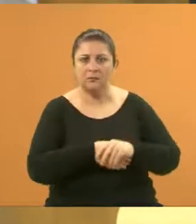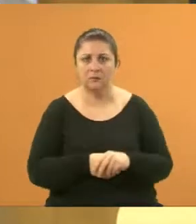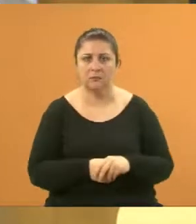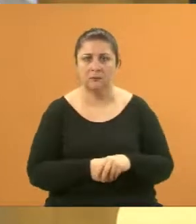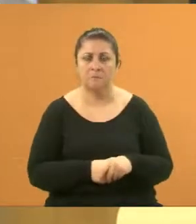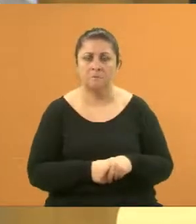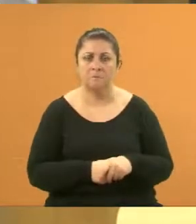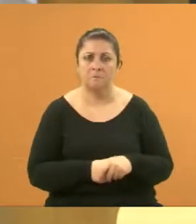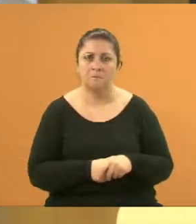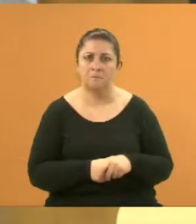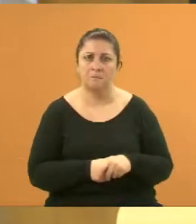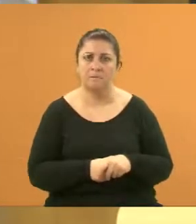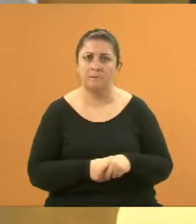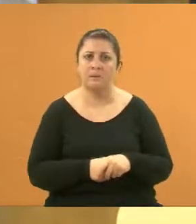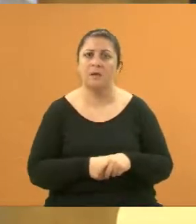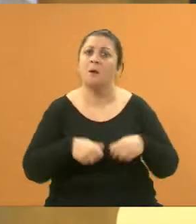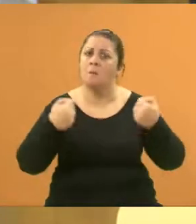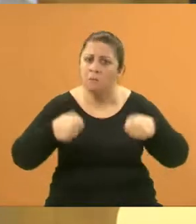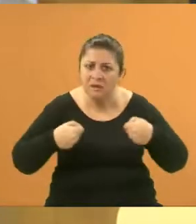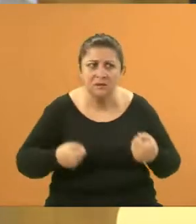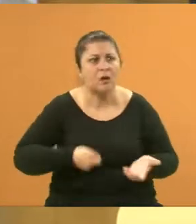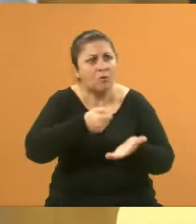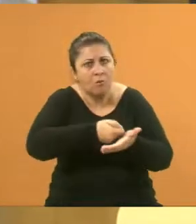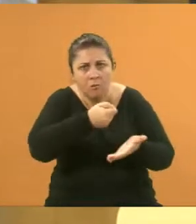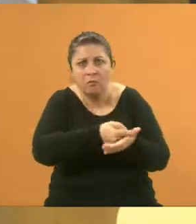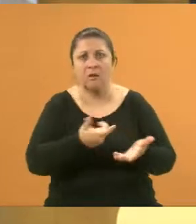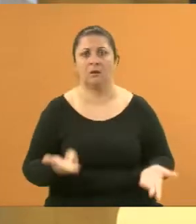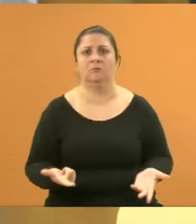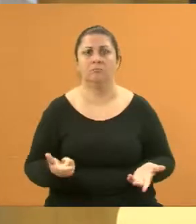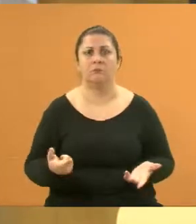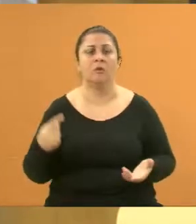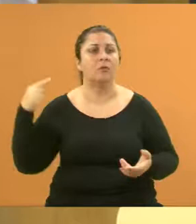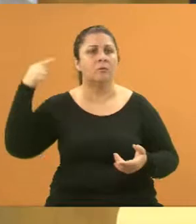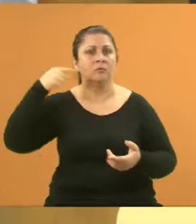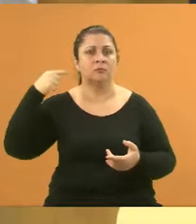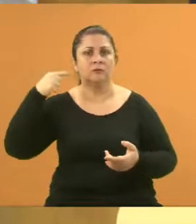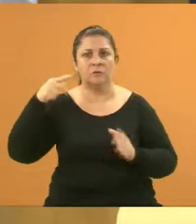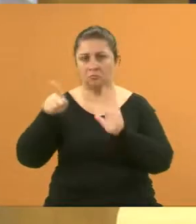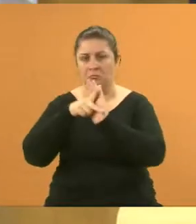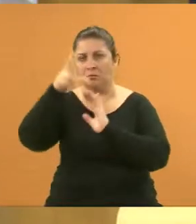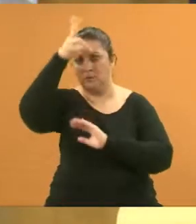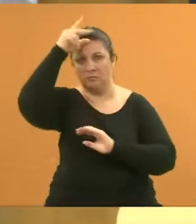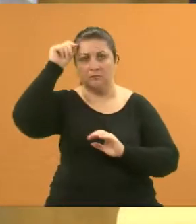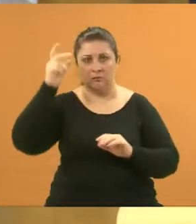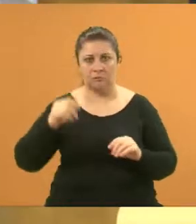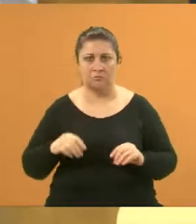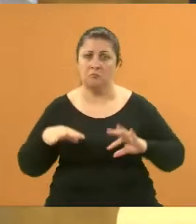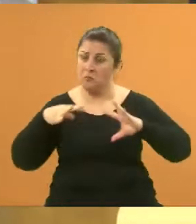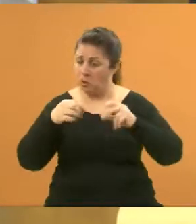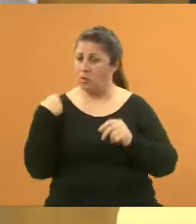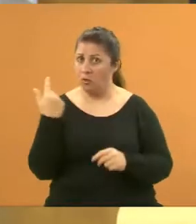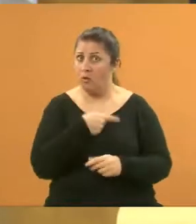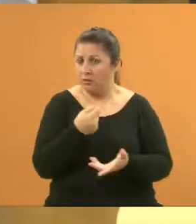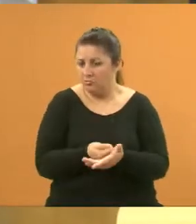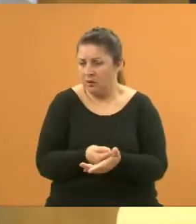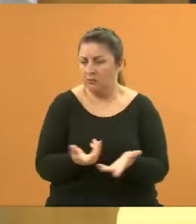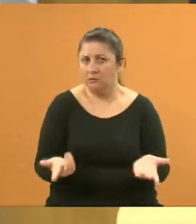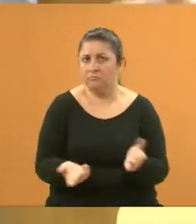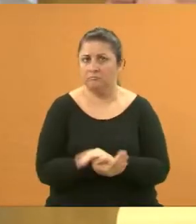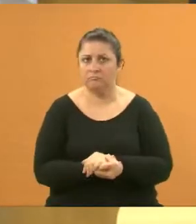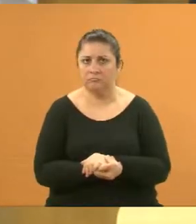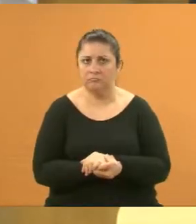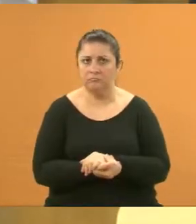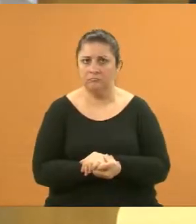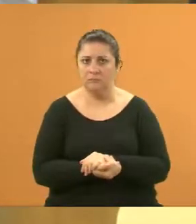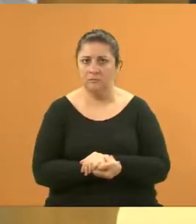Jacinto. Tem que executar. O advogado da prefeitura, que todos nós pagamos, foi